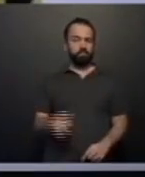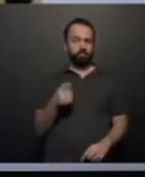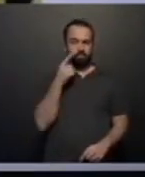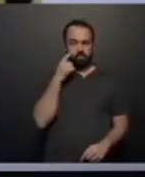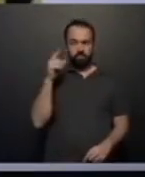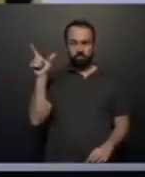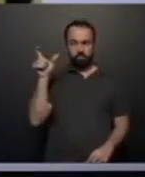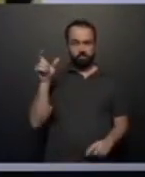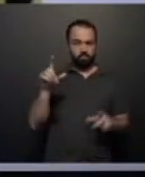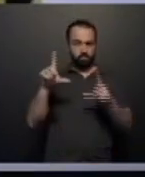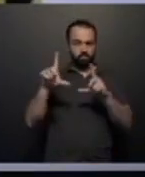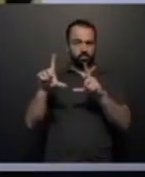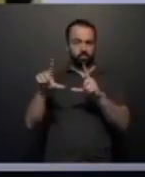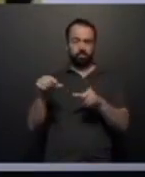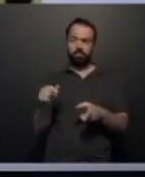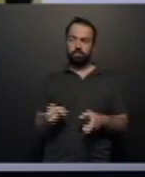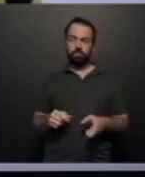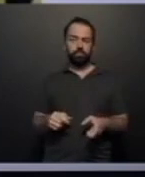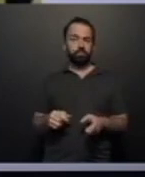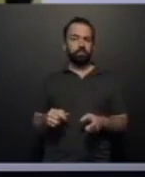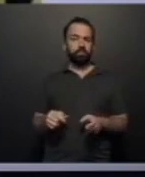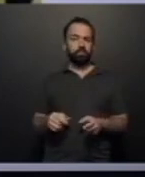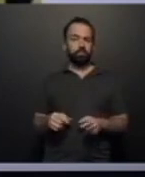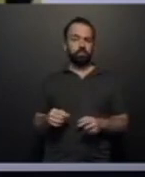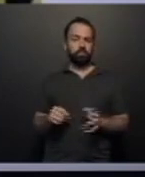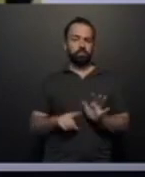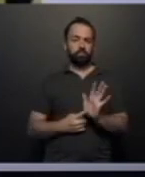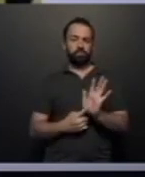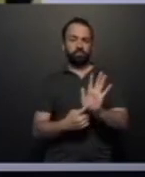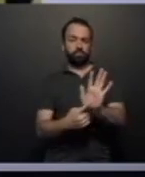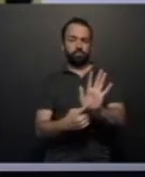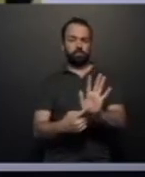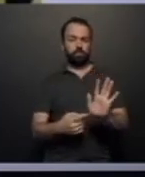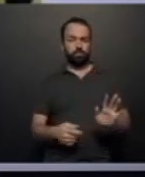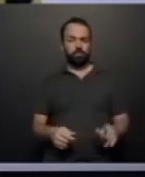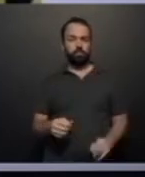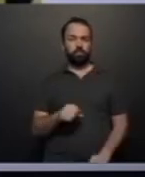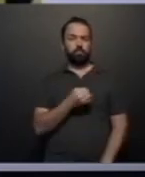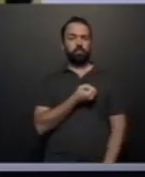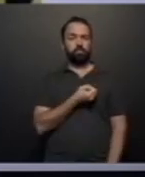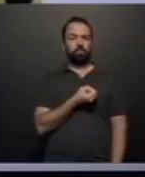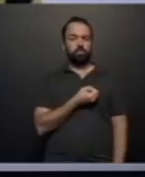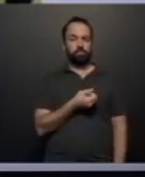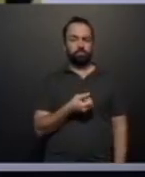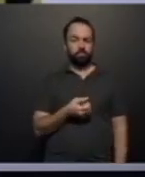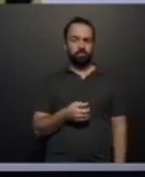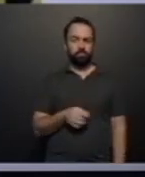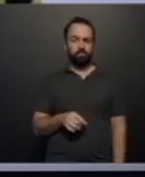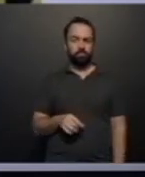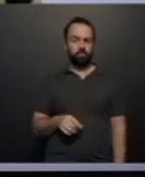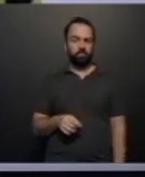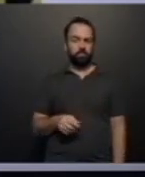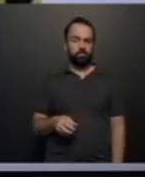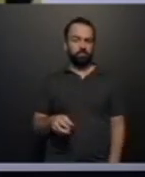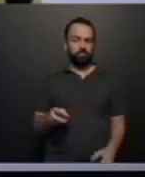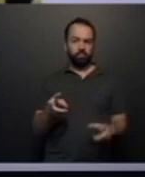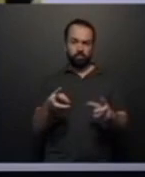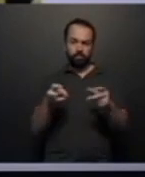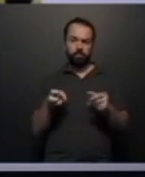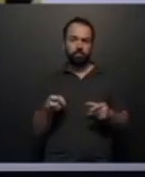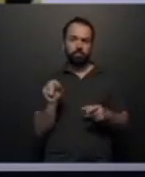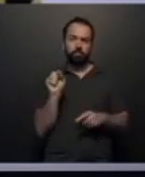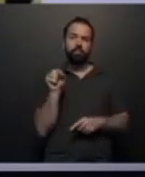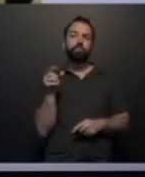Nessa imagem, ela trata dos conjuntos numéricos, ou propriamente dos números. Daria